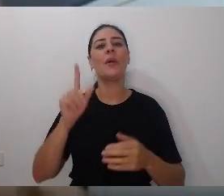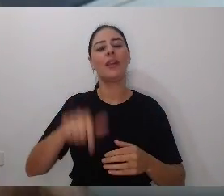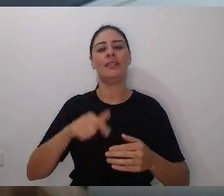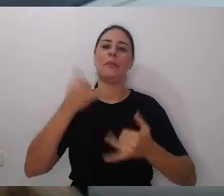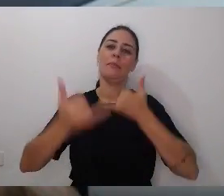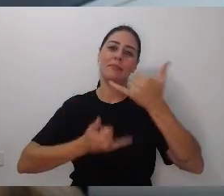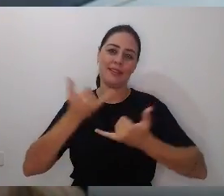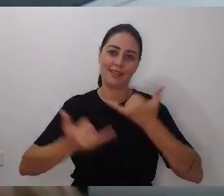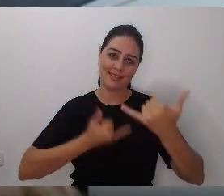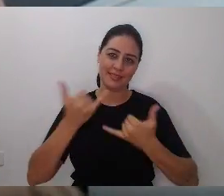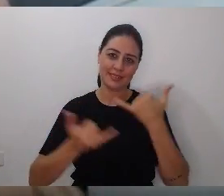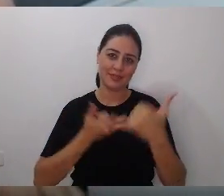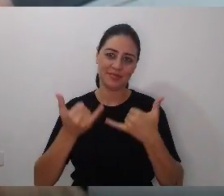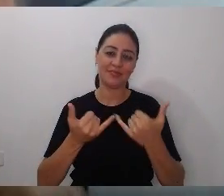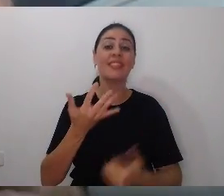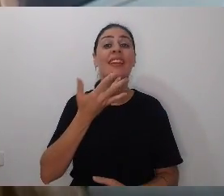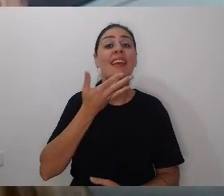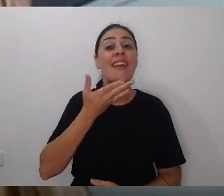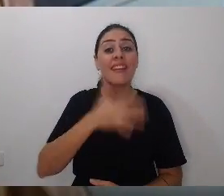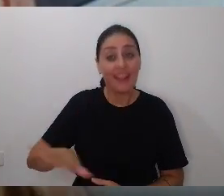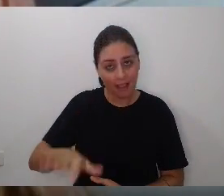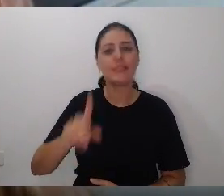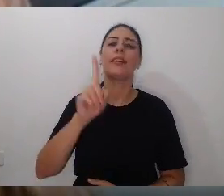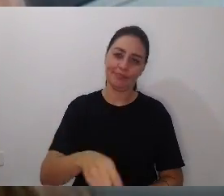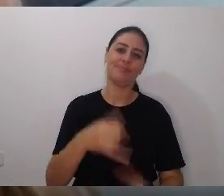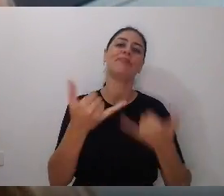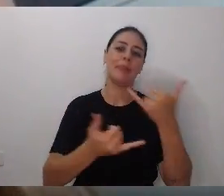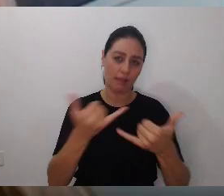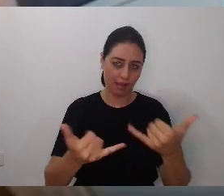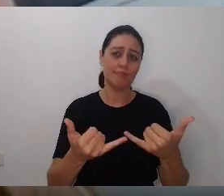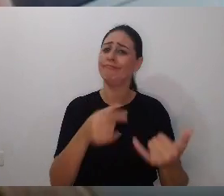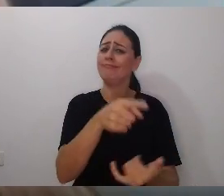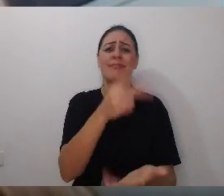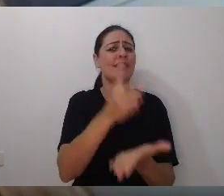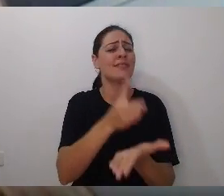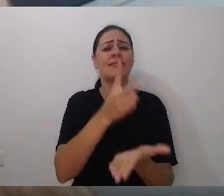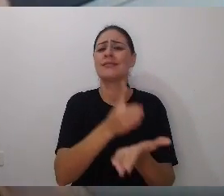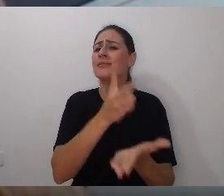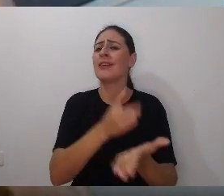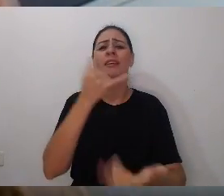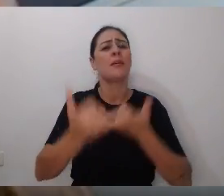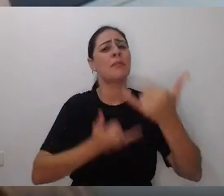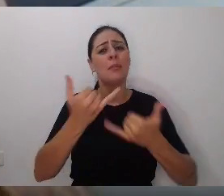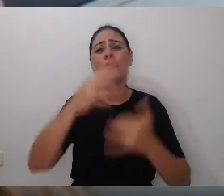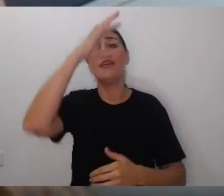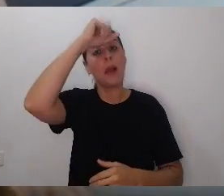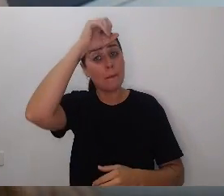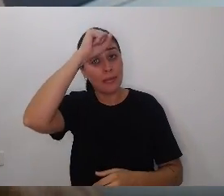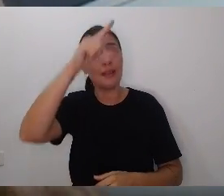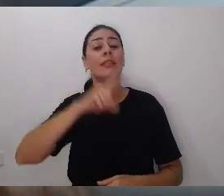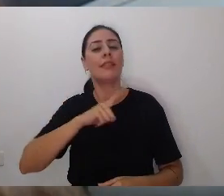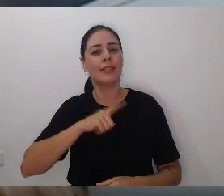Outra coisa muito importante que você falou, e que a gente tem falado muito com as famílias e com os profissionais ao longo dessa